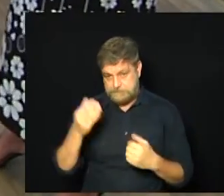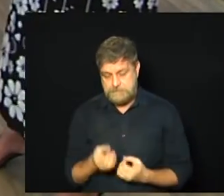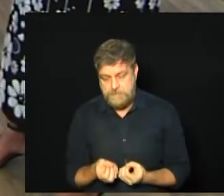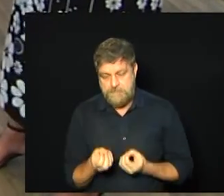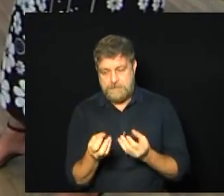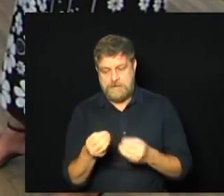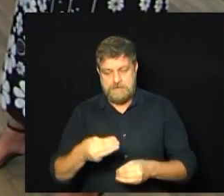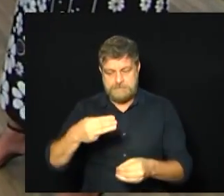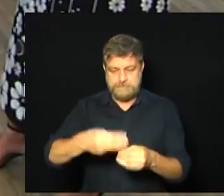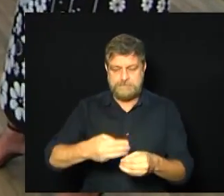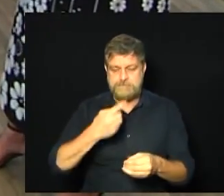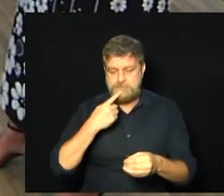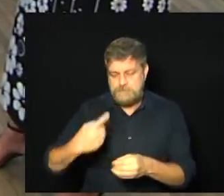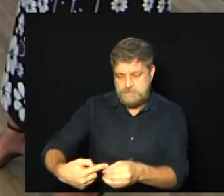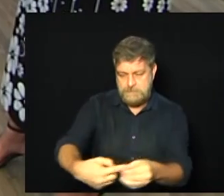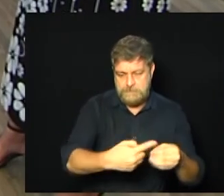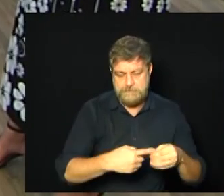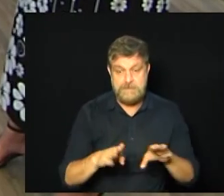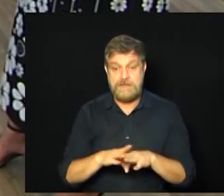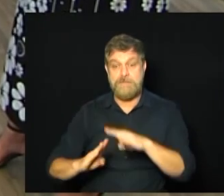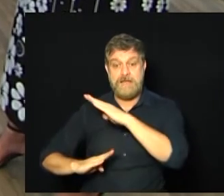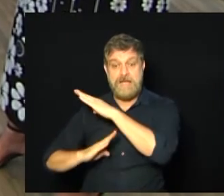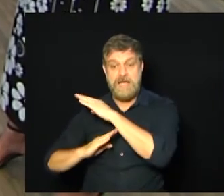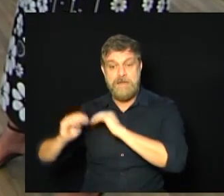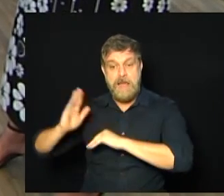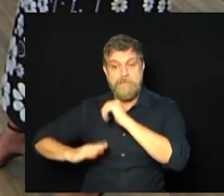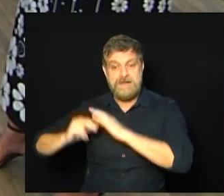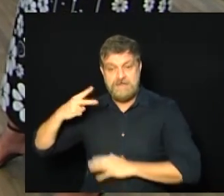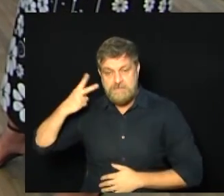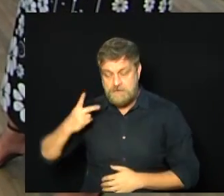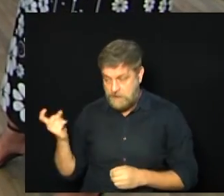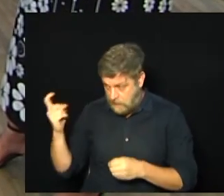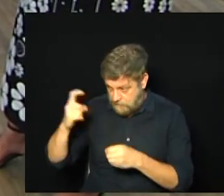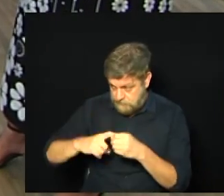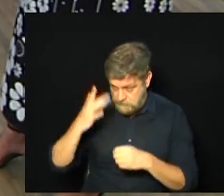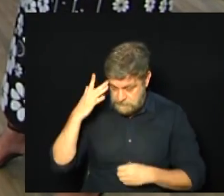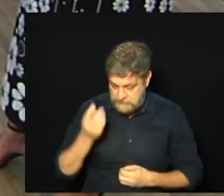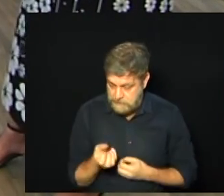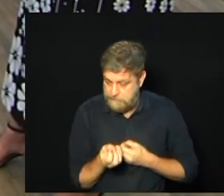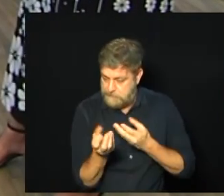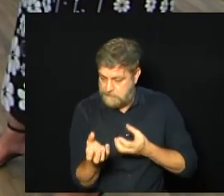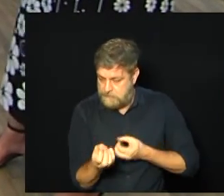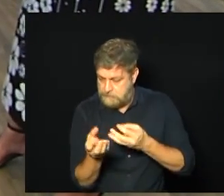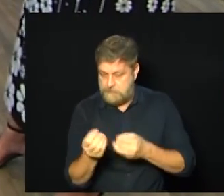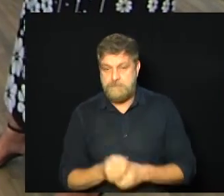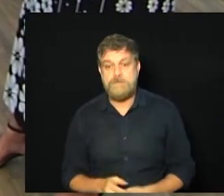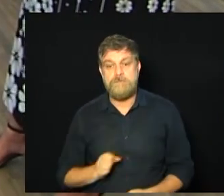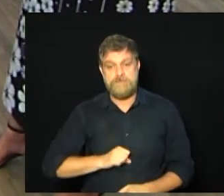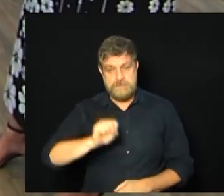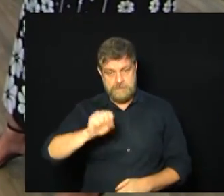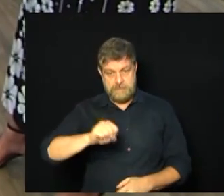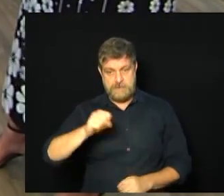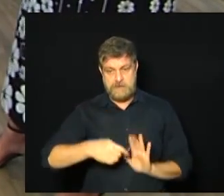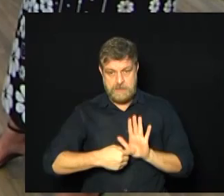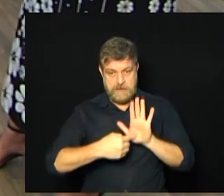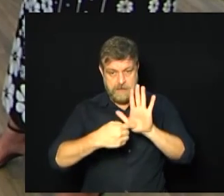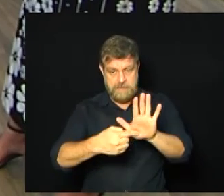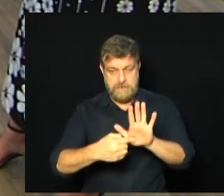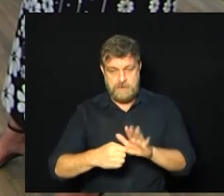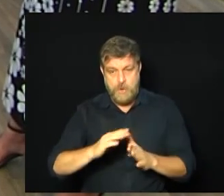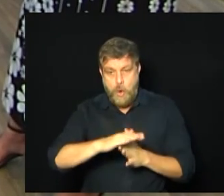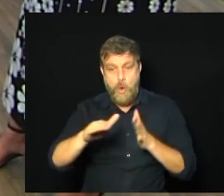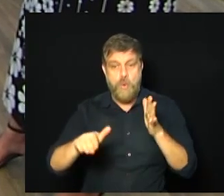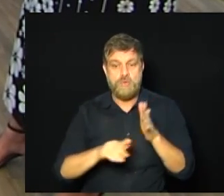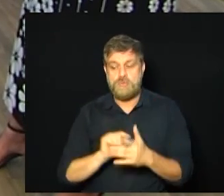notícias da Metrópole de Campinas, do Legislativo. Volta amanhã, então, contando tudo pra gente? Voltamos, inclusive, com todas